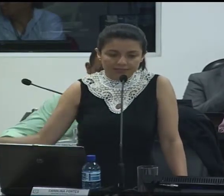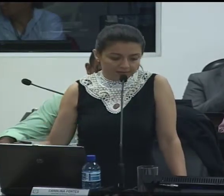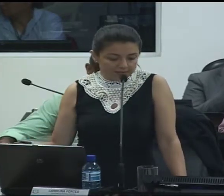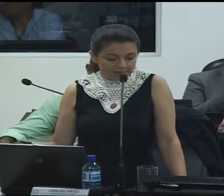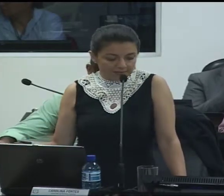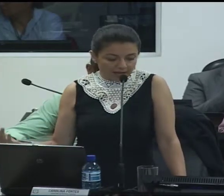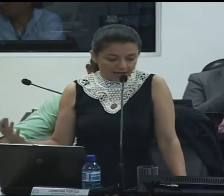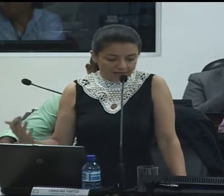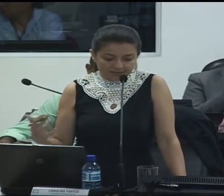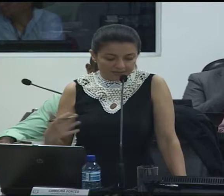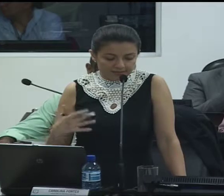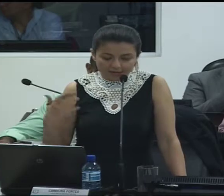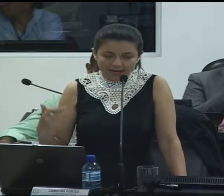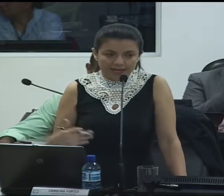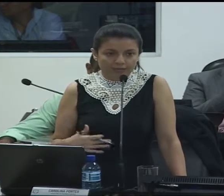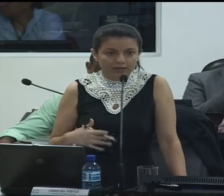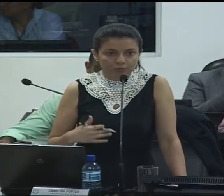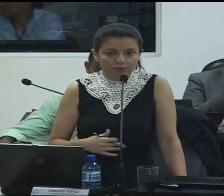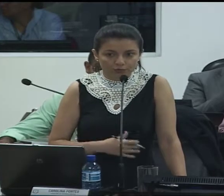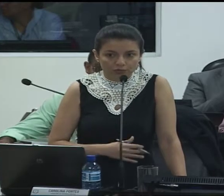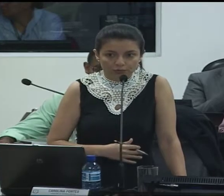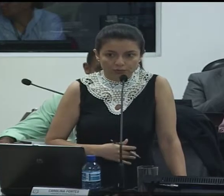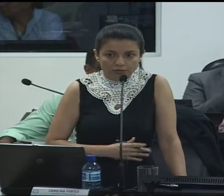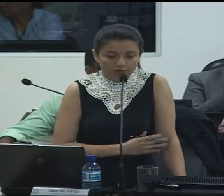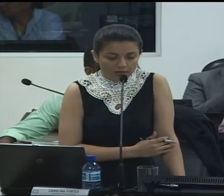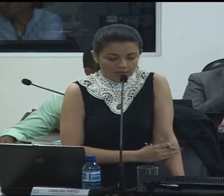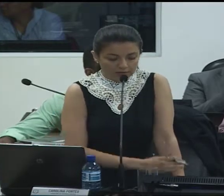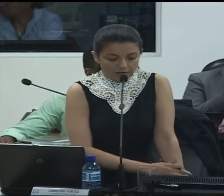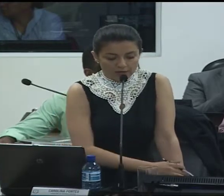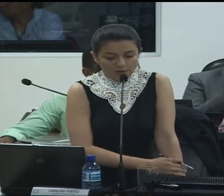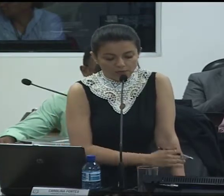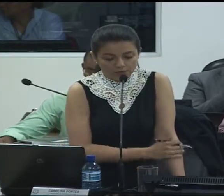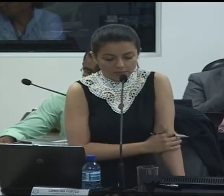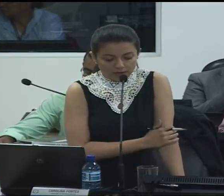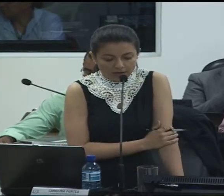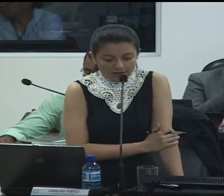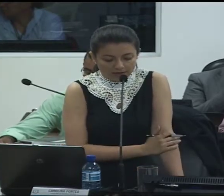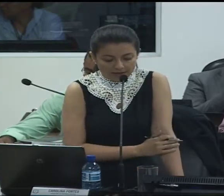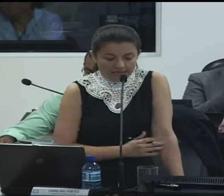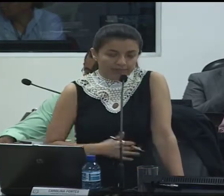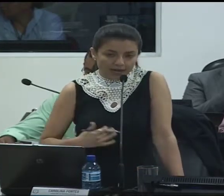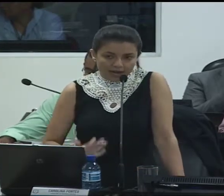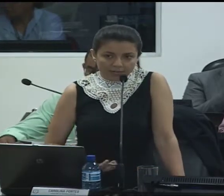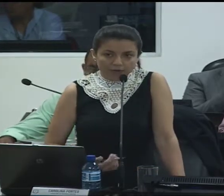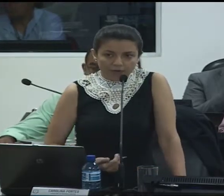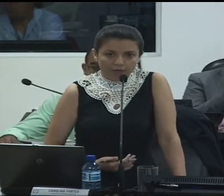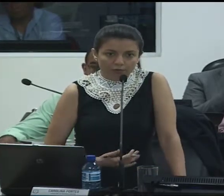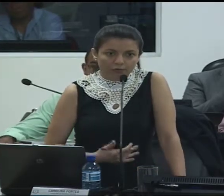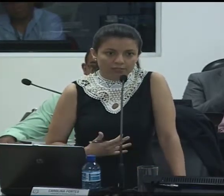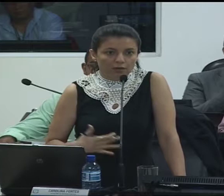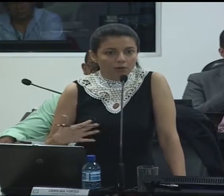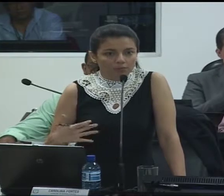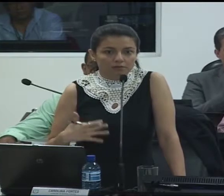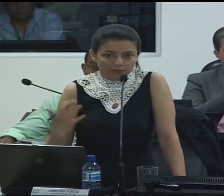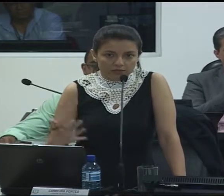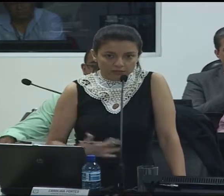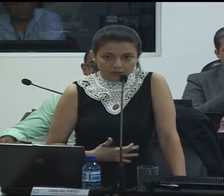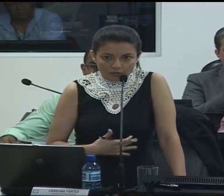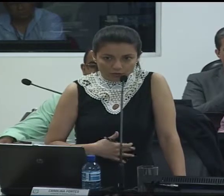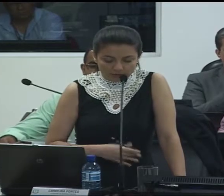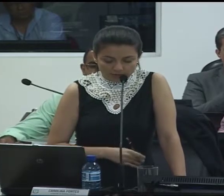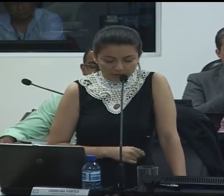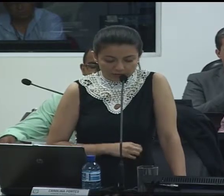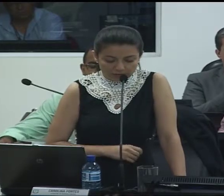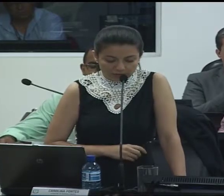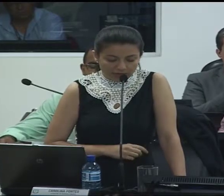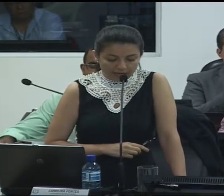desde antes de ser eleita. Há muitos anos tenho esse carinho pelo horto florestal, como tenho certeza que